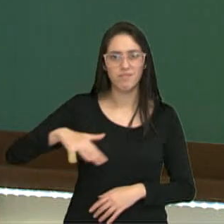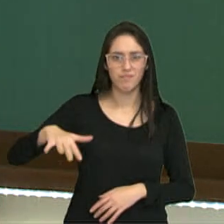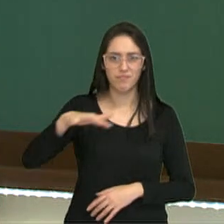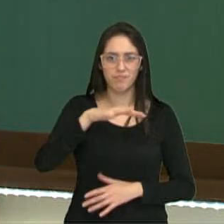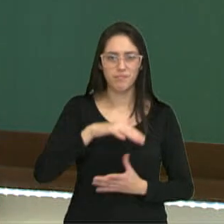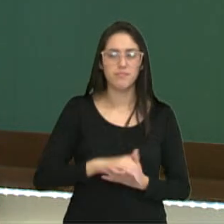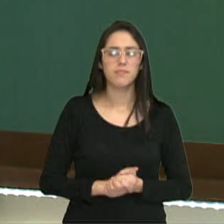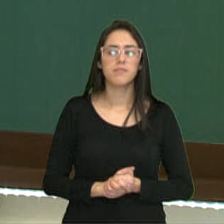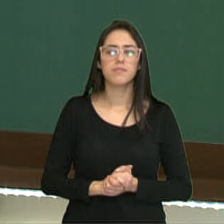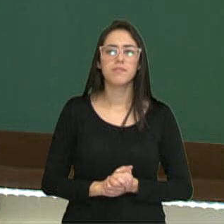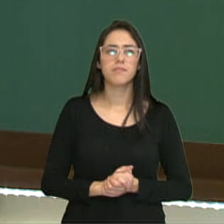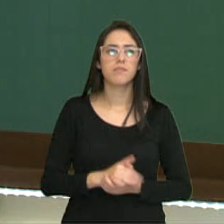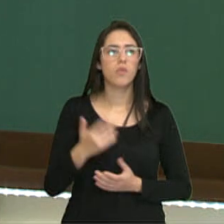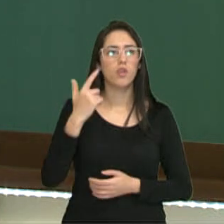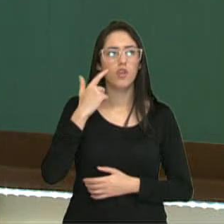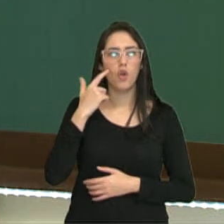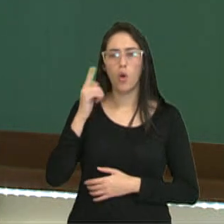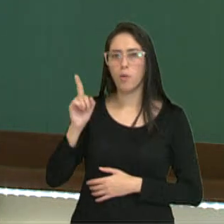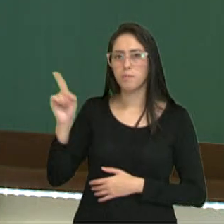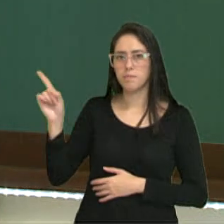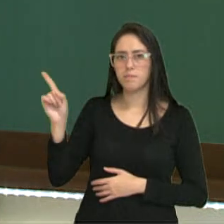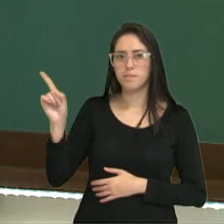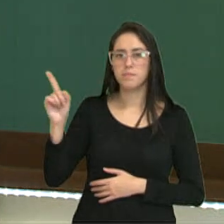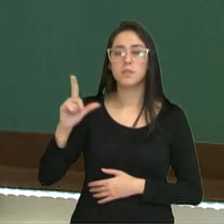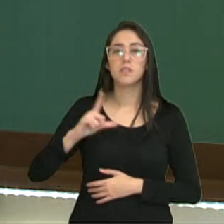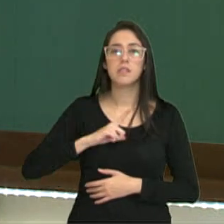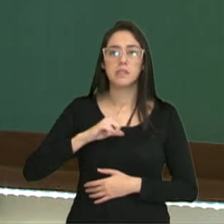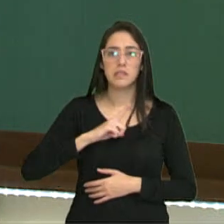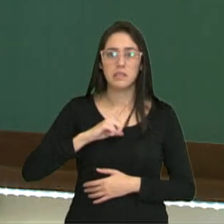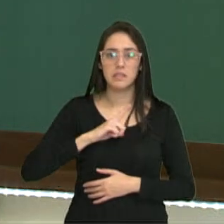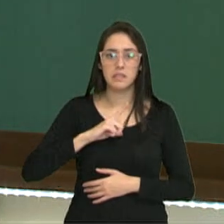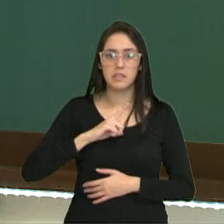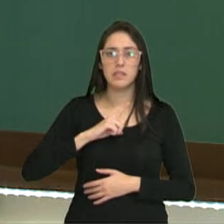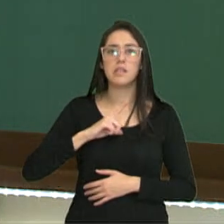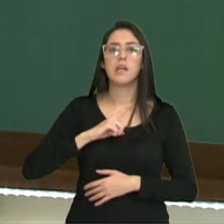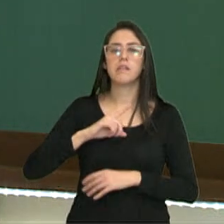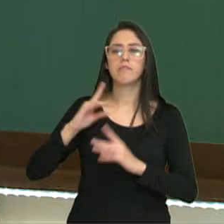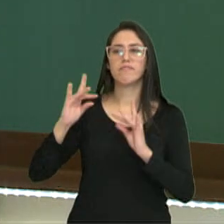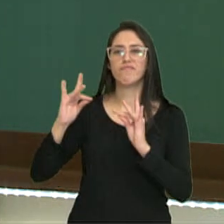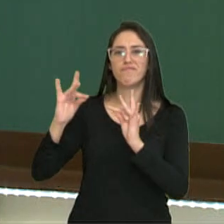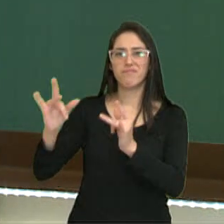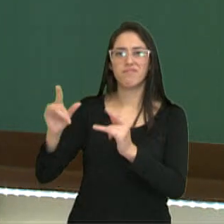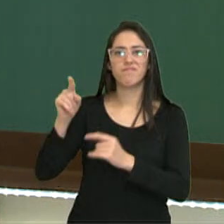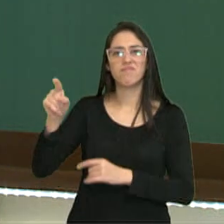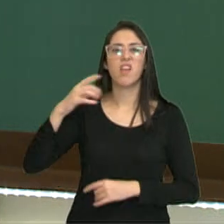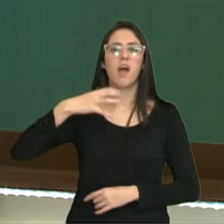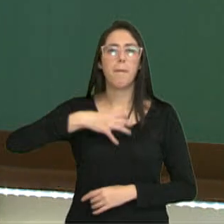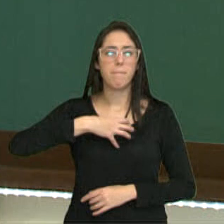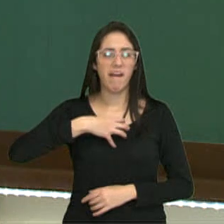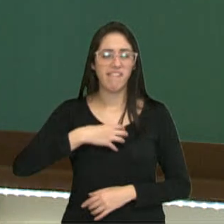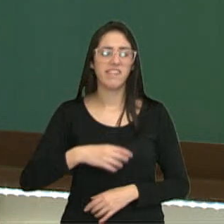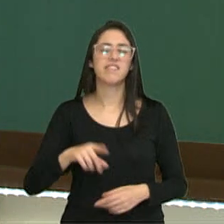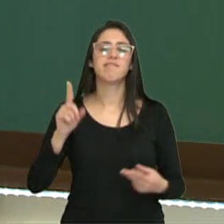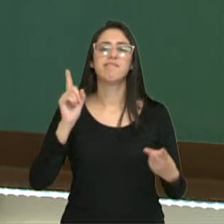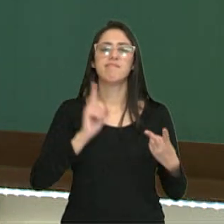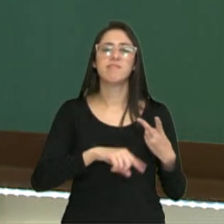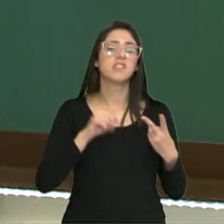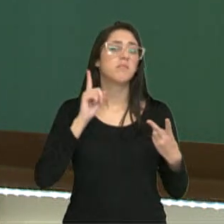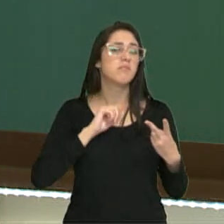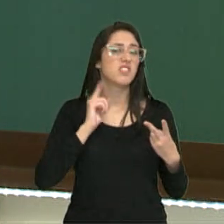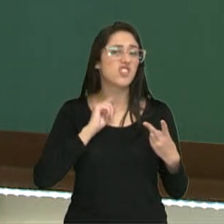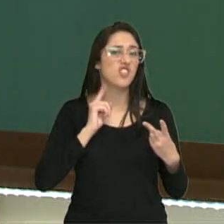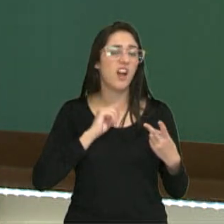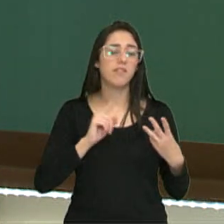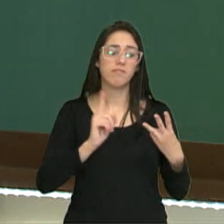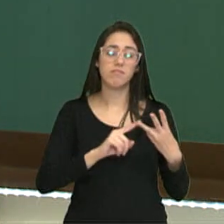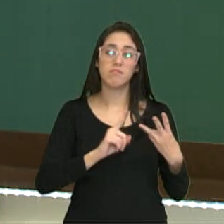Então, ali, ó, primeiro lugar, devastação, a região da Bahia. Segundo lugar, Minas Gerais. Terceiro lugar,